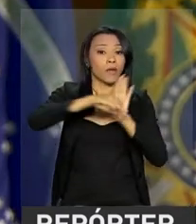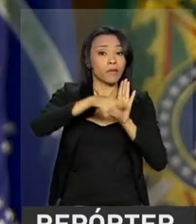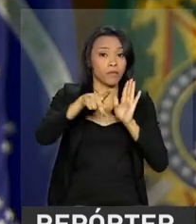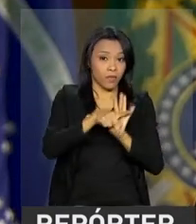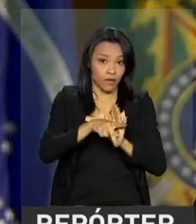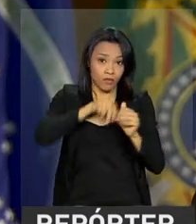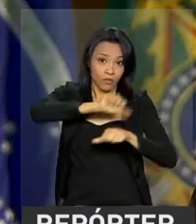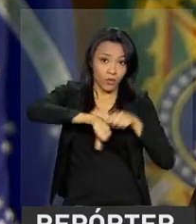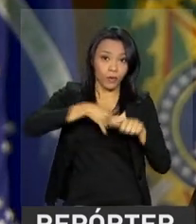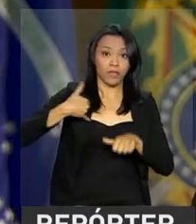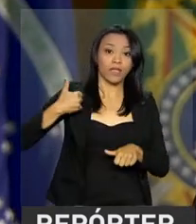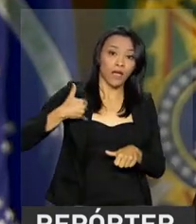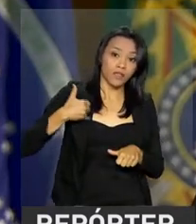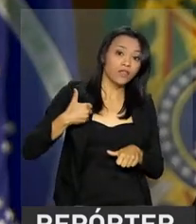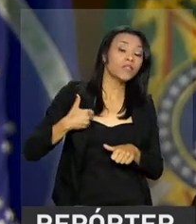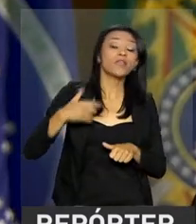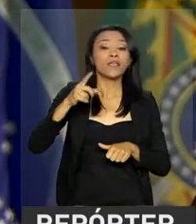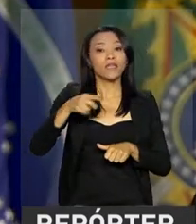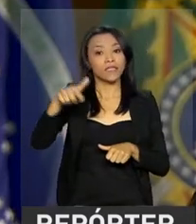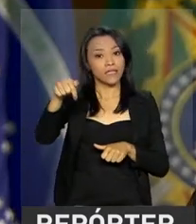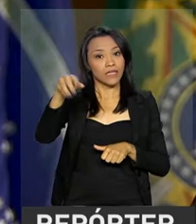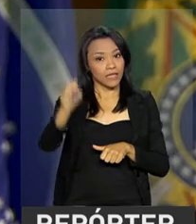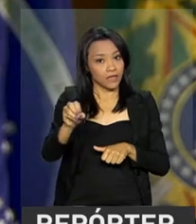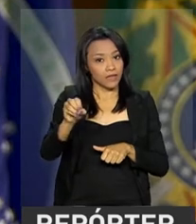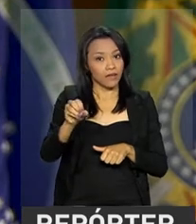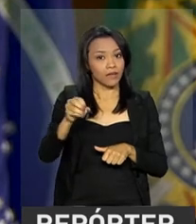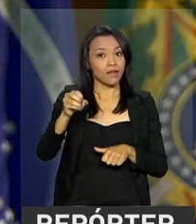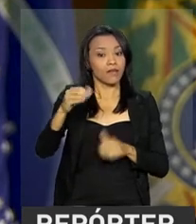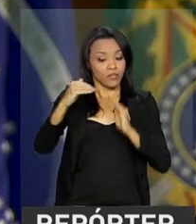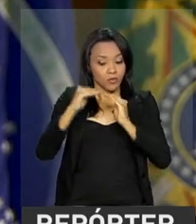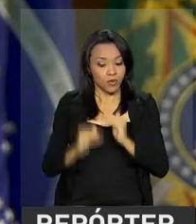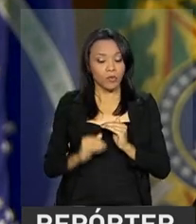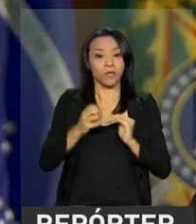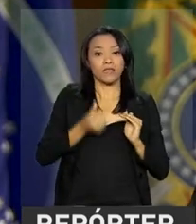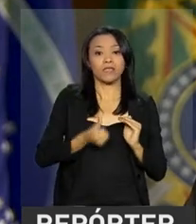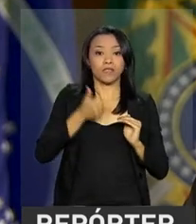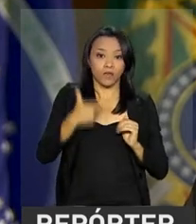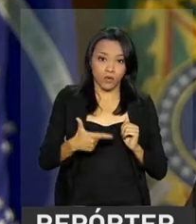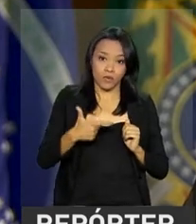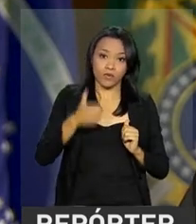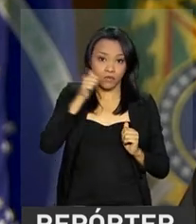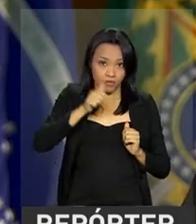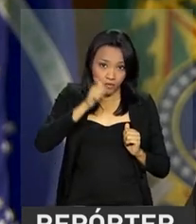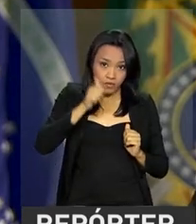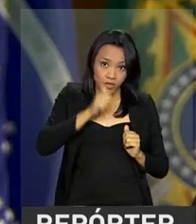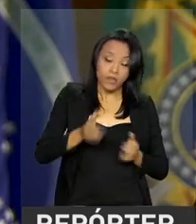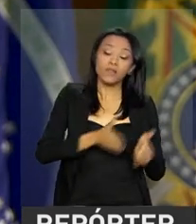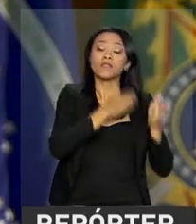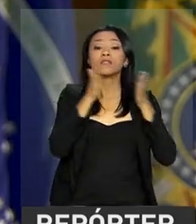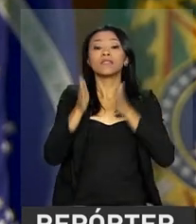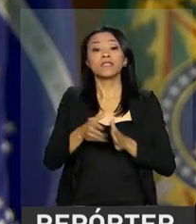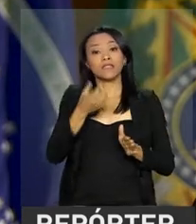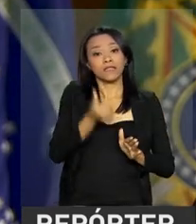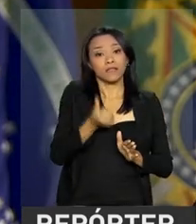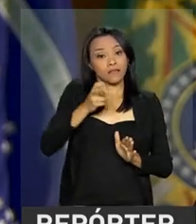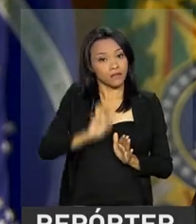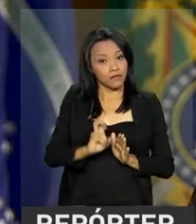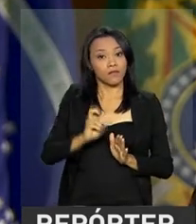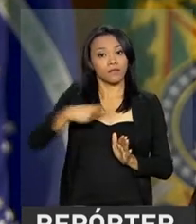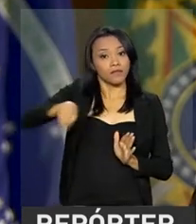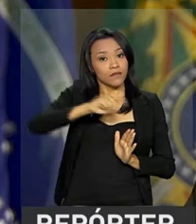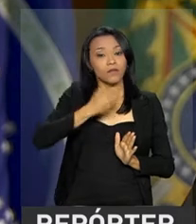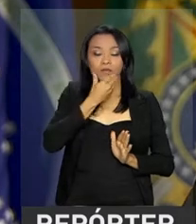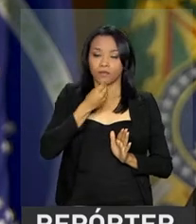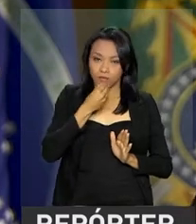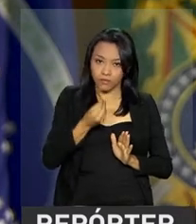para saque, que diminuiu de 70 anos para 62 anos para mulheres e 65 anos para